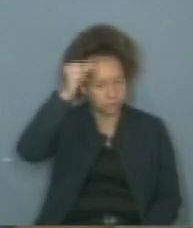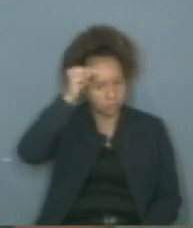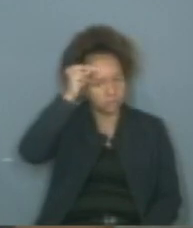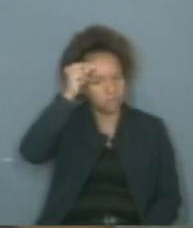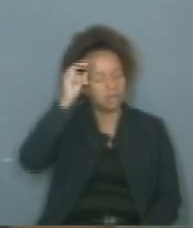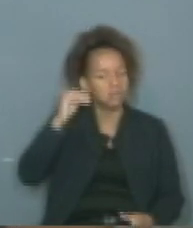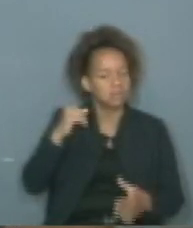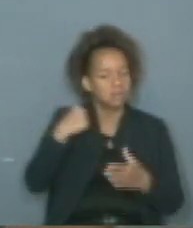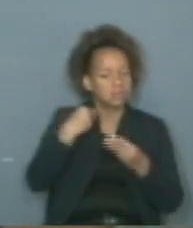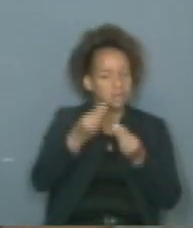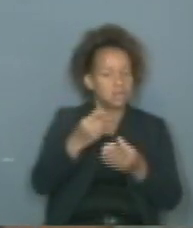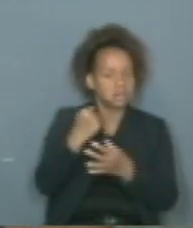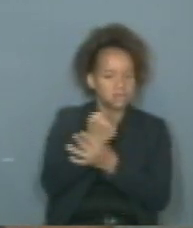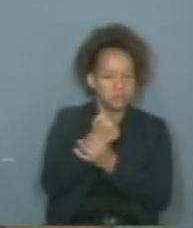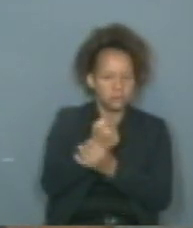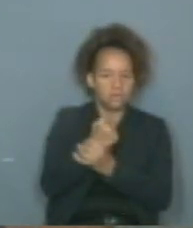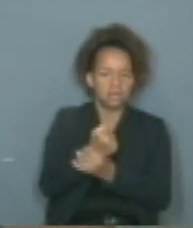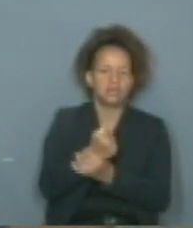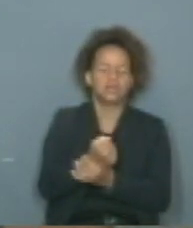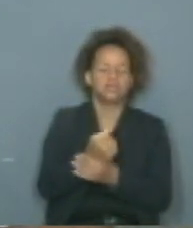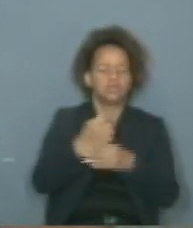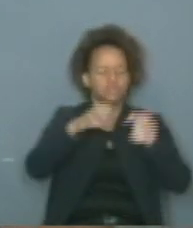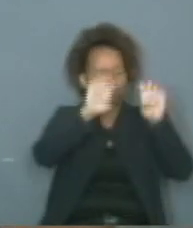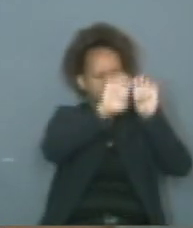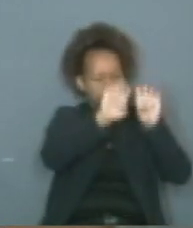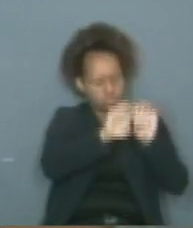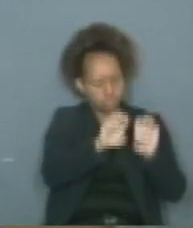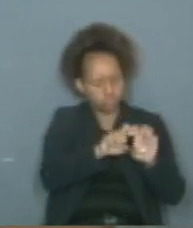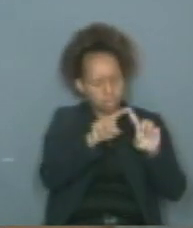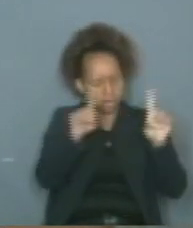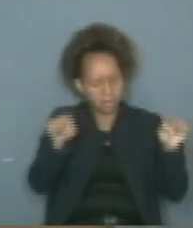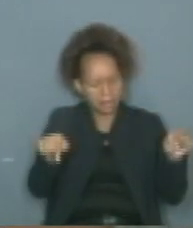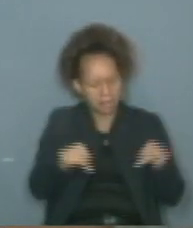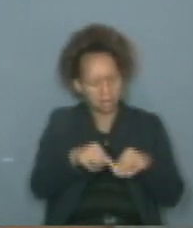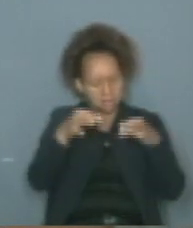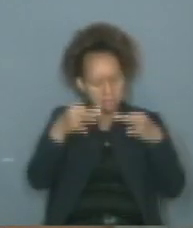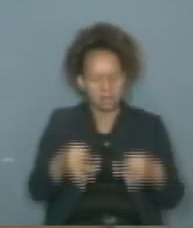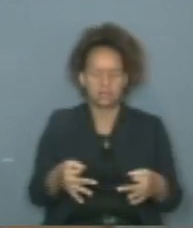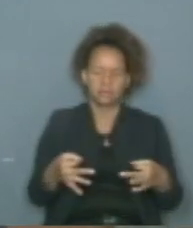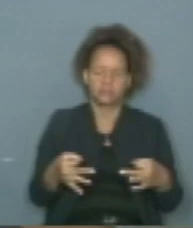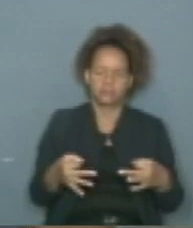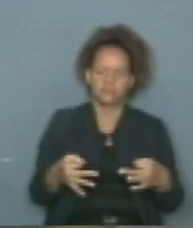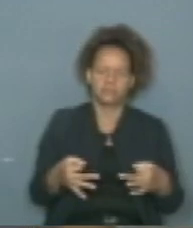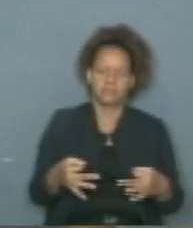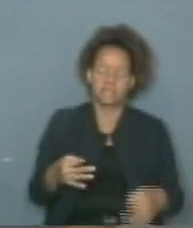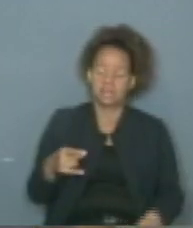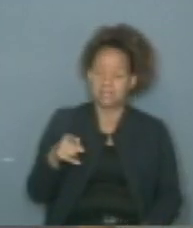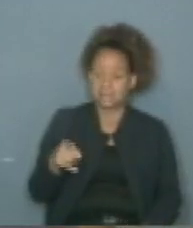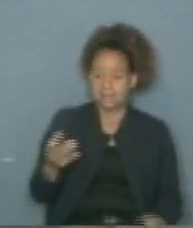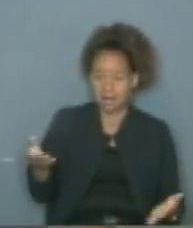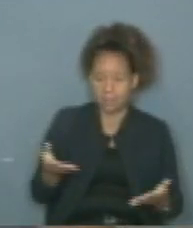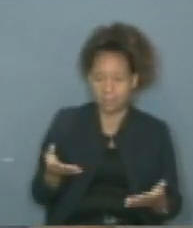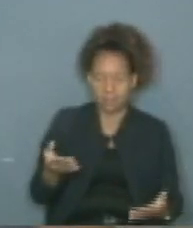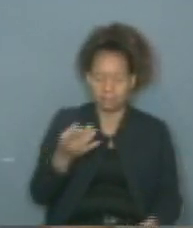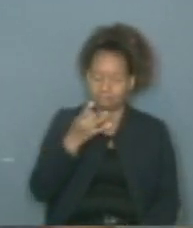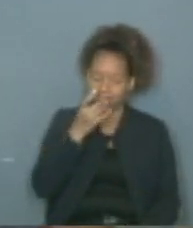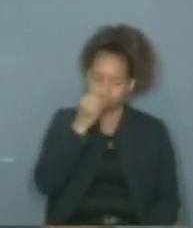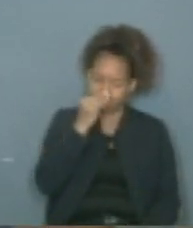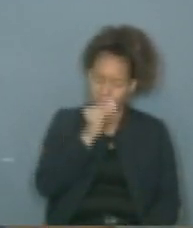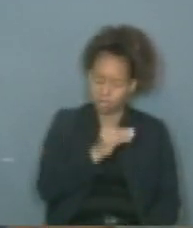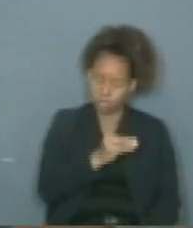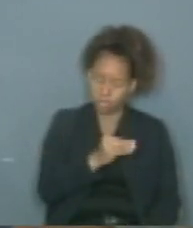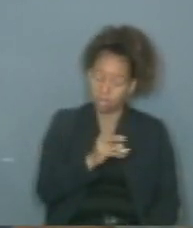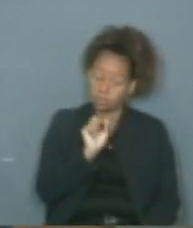da segurança, estrutura do ambiente adequada. Se chegou no ponto que chegou, a responsabilidade